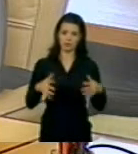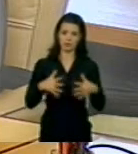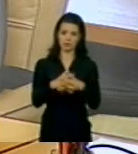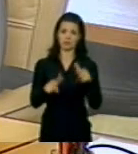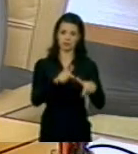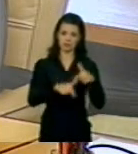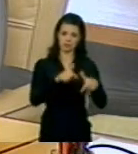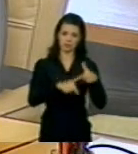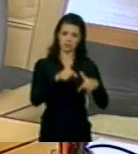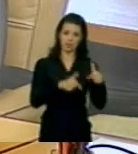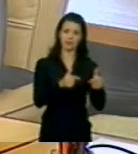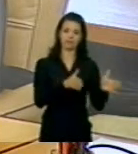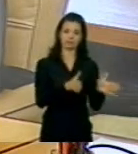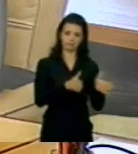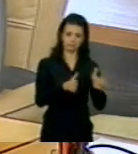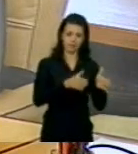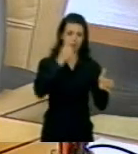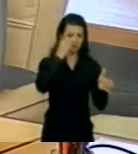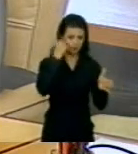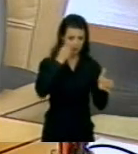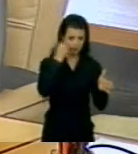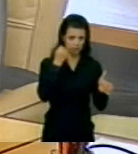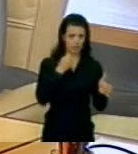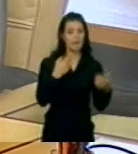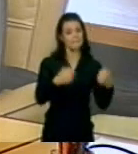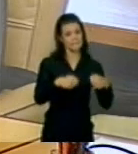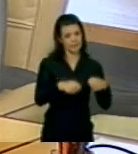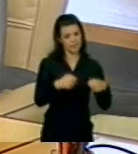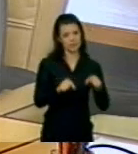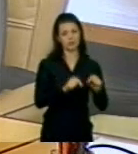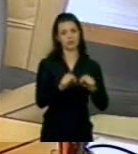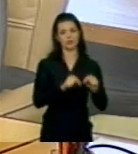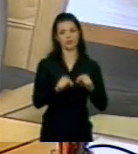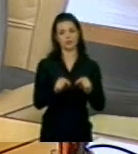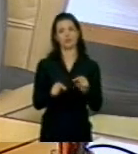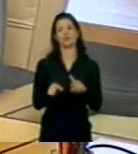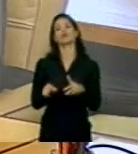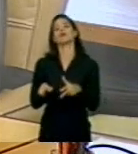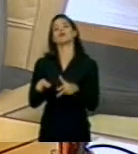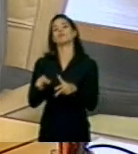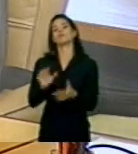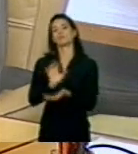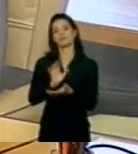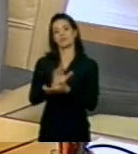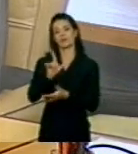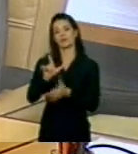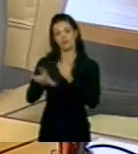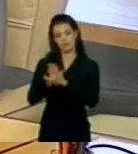no exercício do mandato parlamentar deve ser objeto de deliberação da Casa Legislativa.